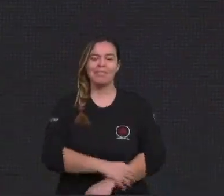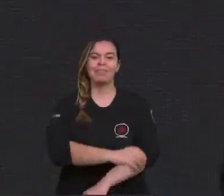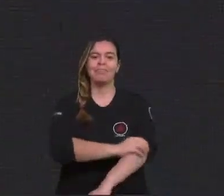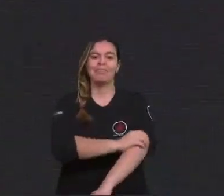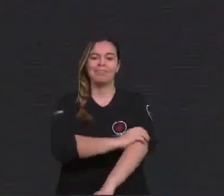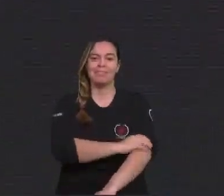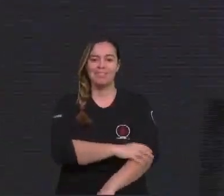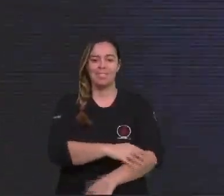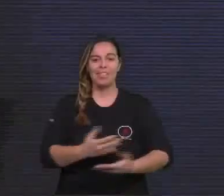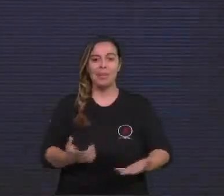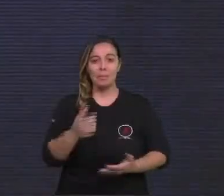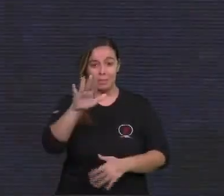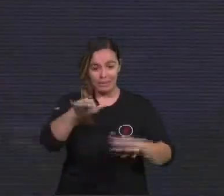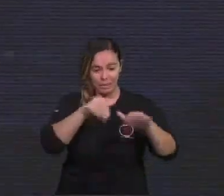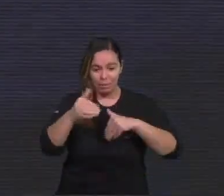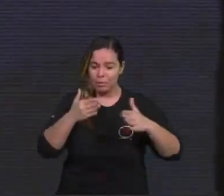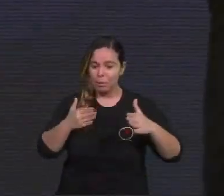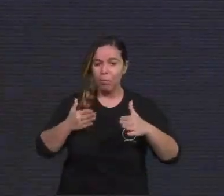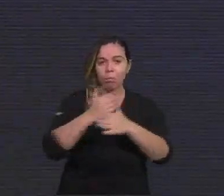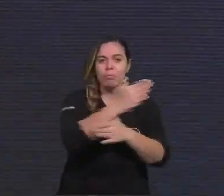O meu chamado é para você romper.